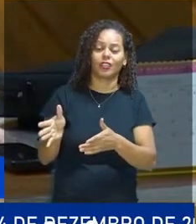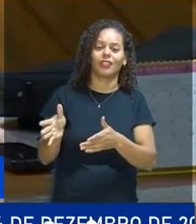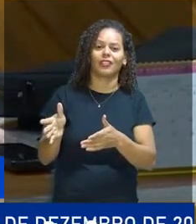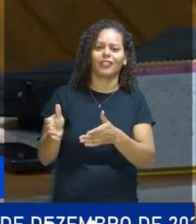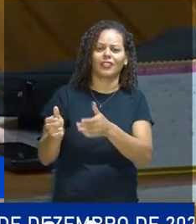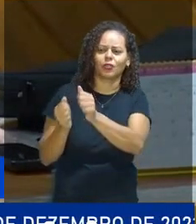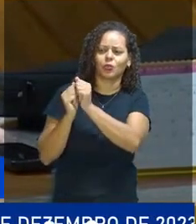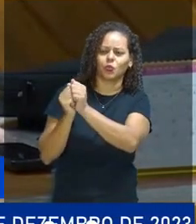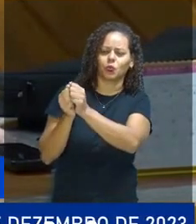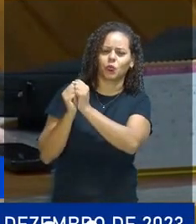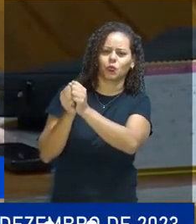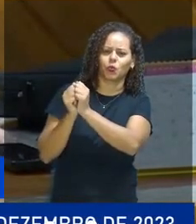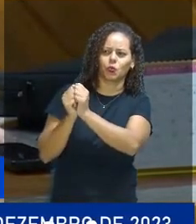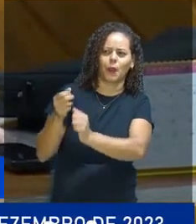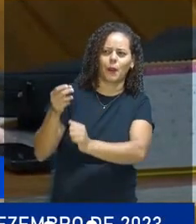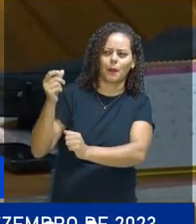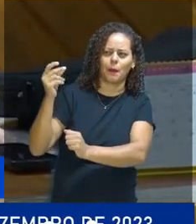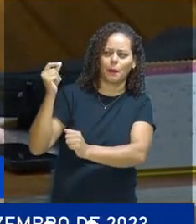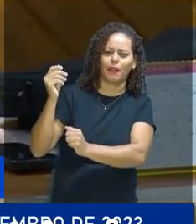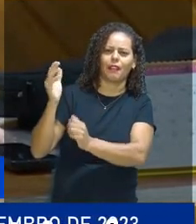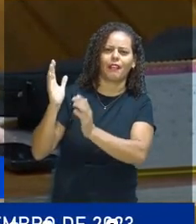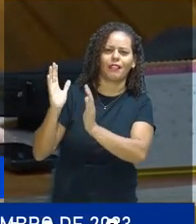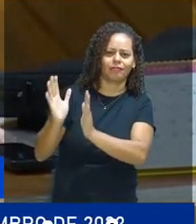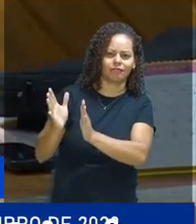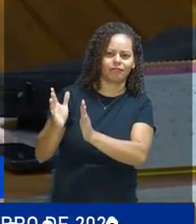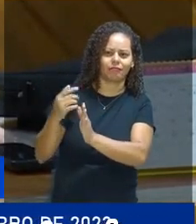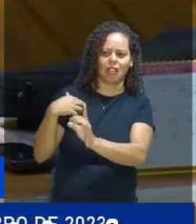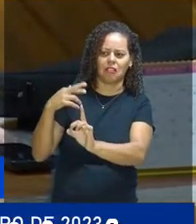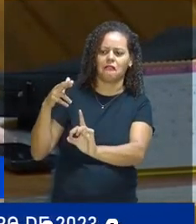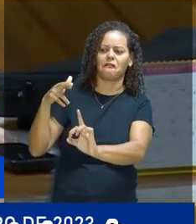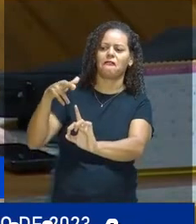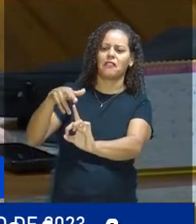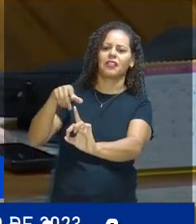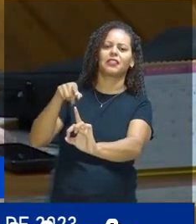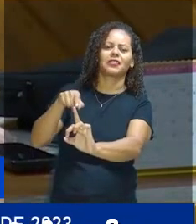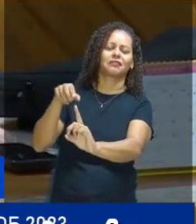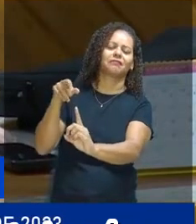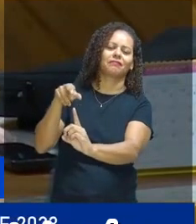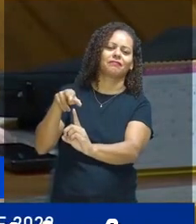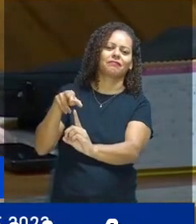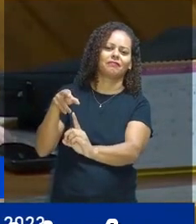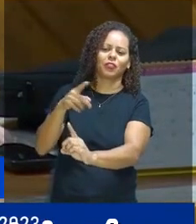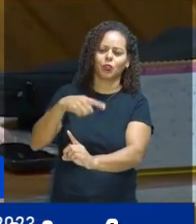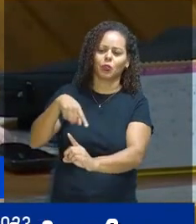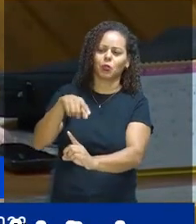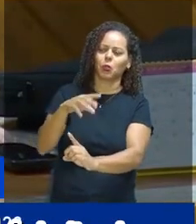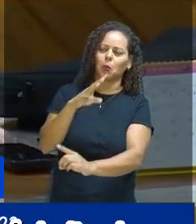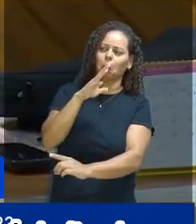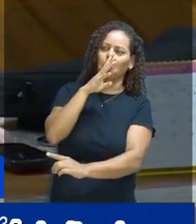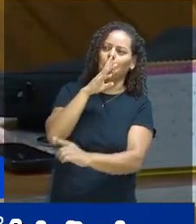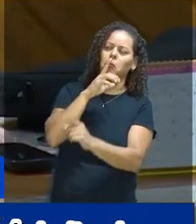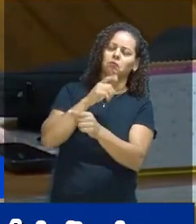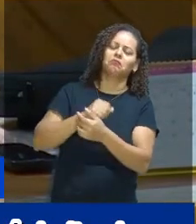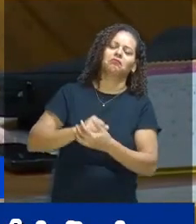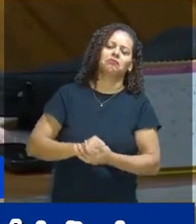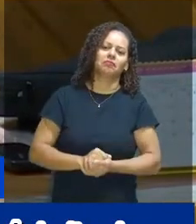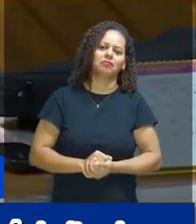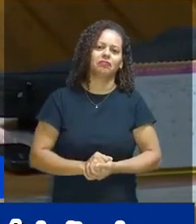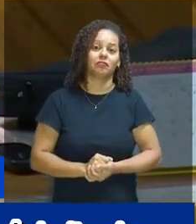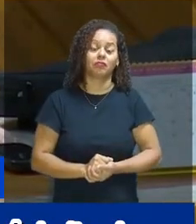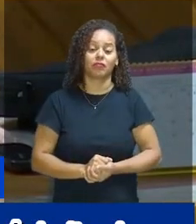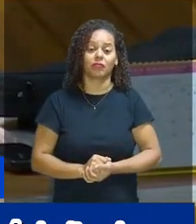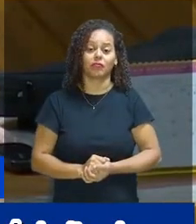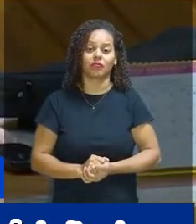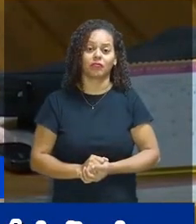da amizade há muitos anos e um colega que é uma referência para todos nós, da magistratura de primeiro grau, porque